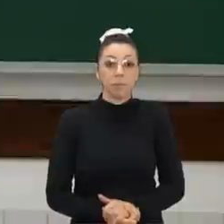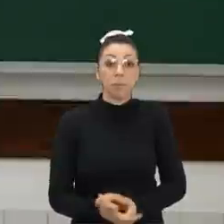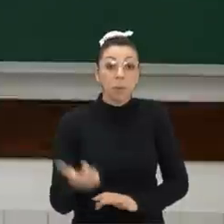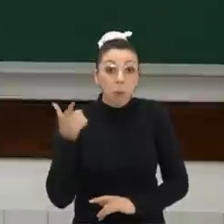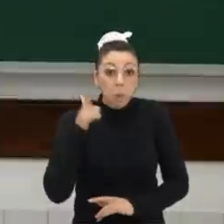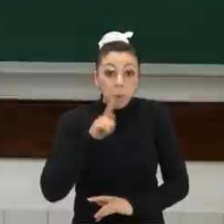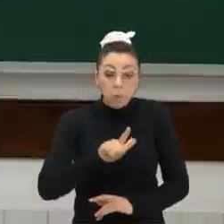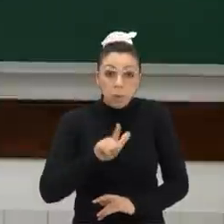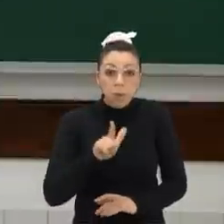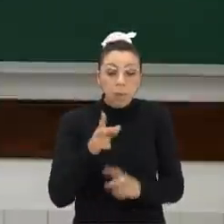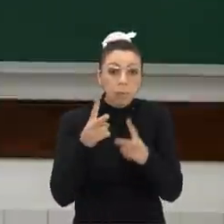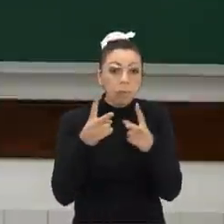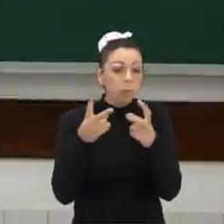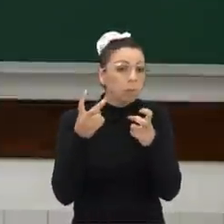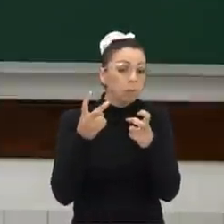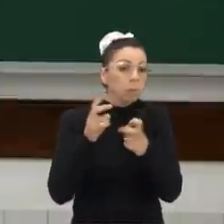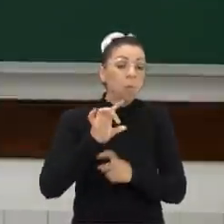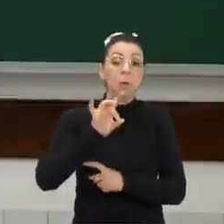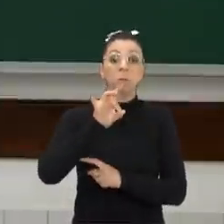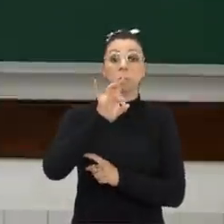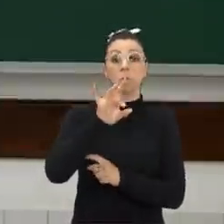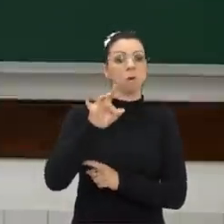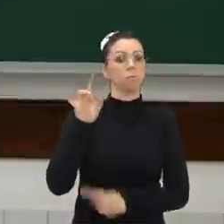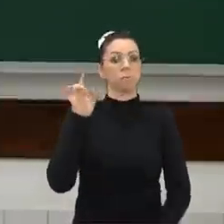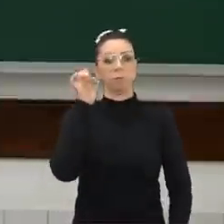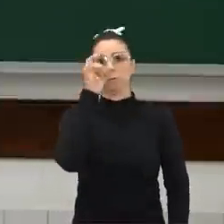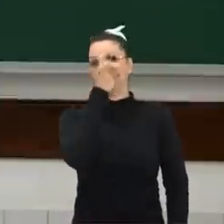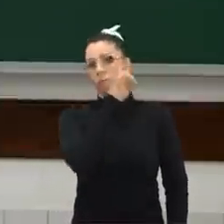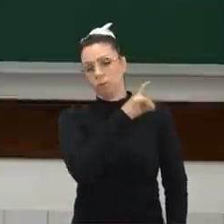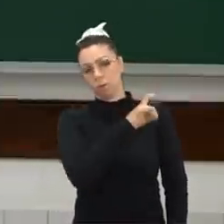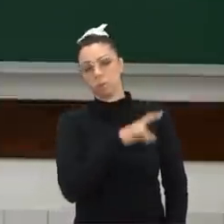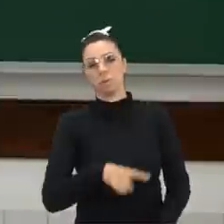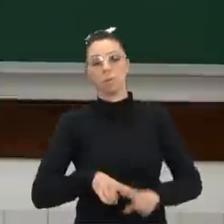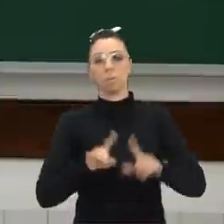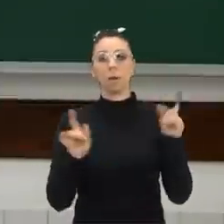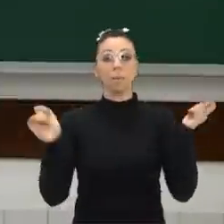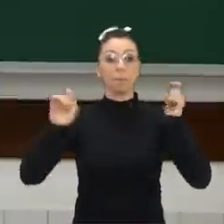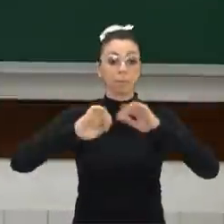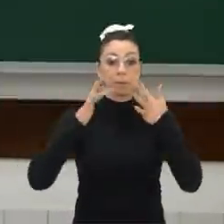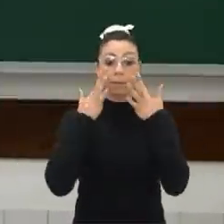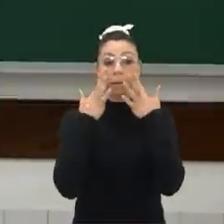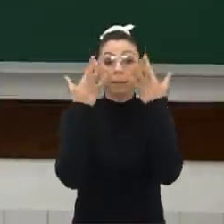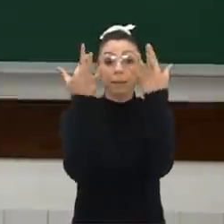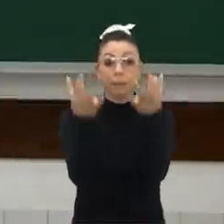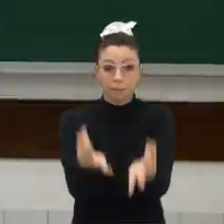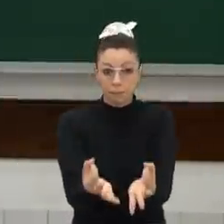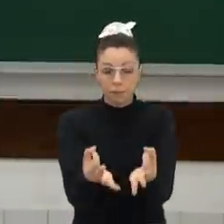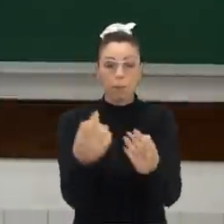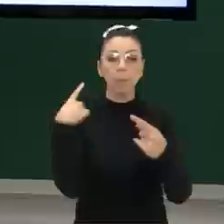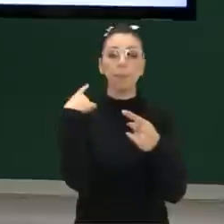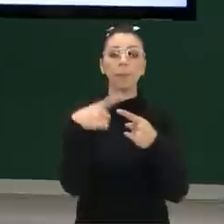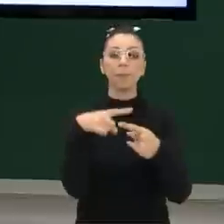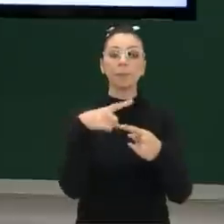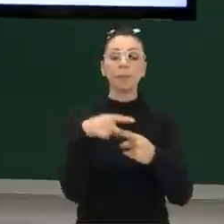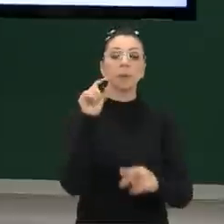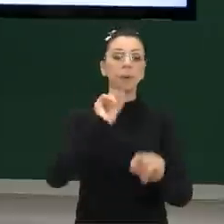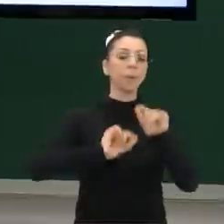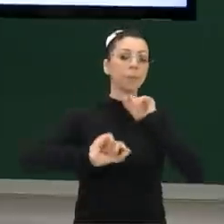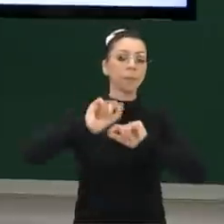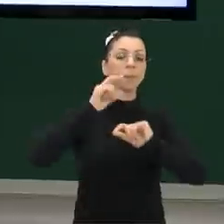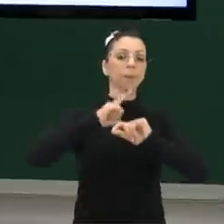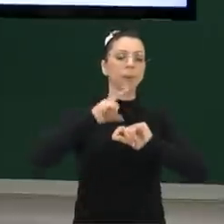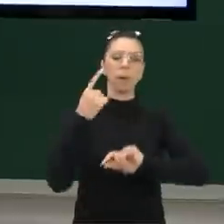Conseguiu perceber como não é tão difícil assim, mas que a gente tem que prestar bastante atenção? Se nós vermos que